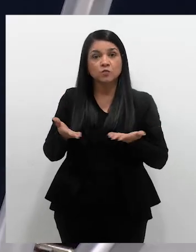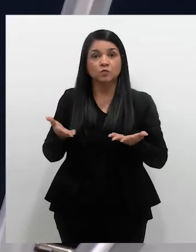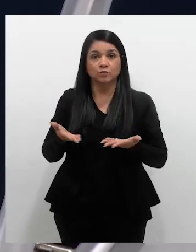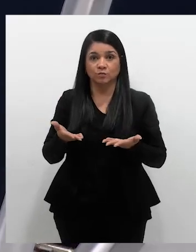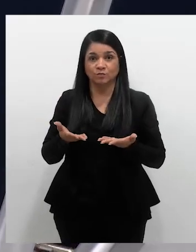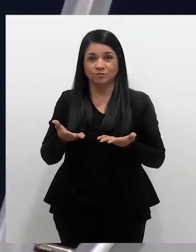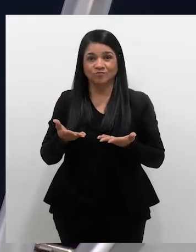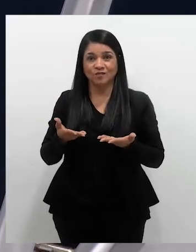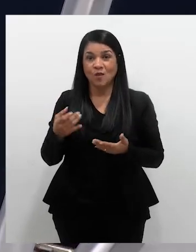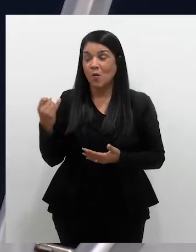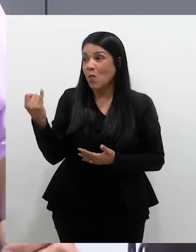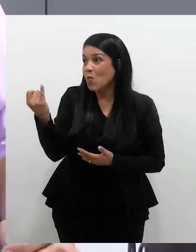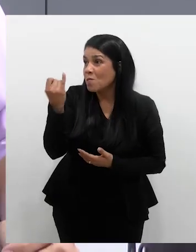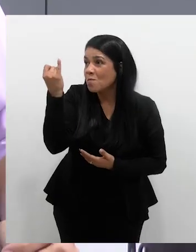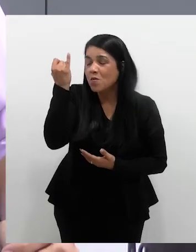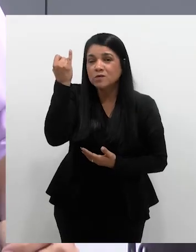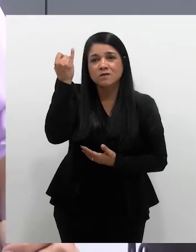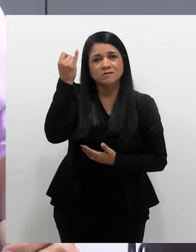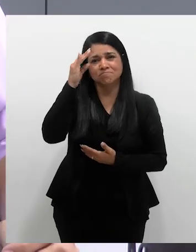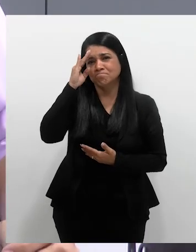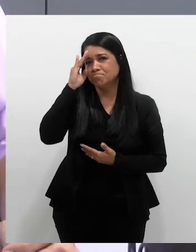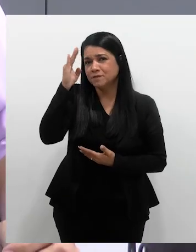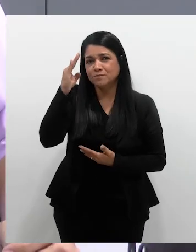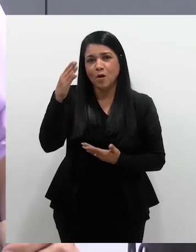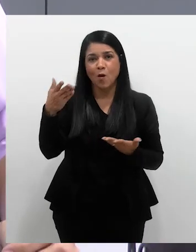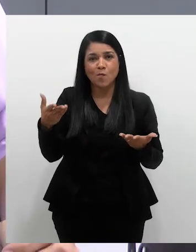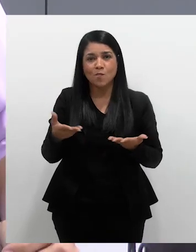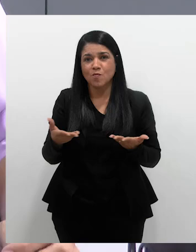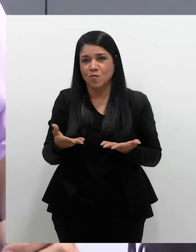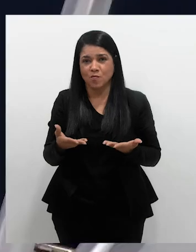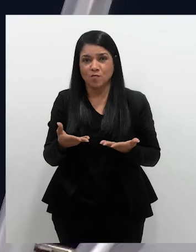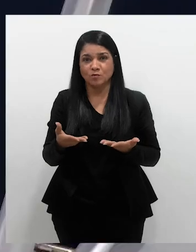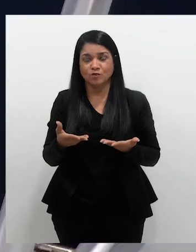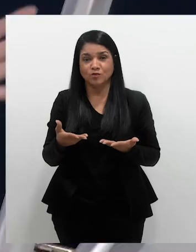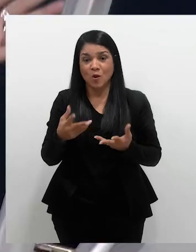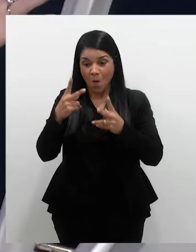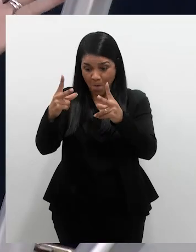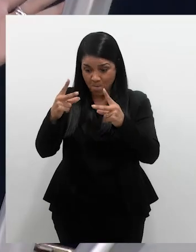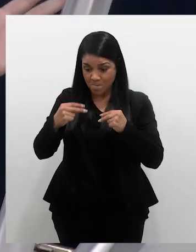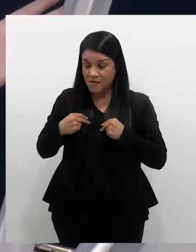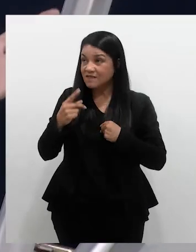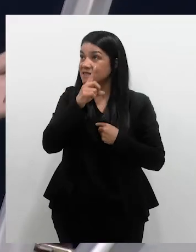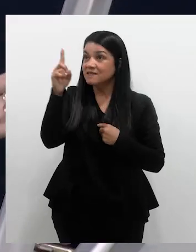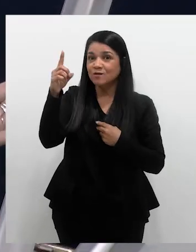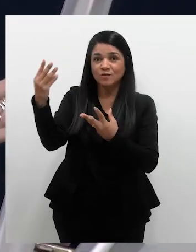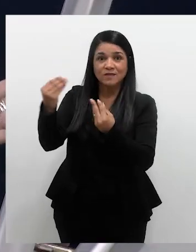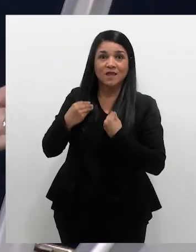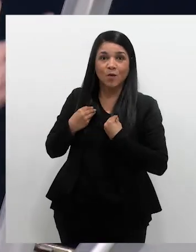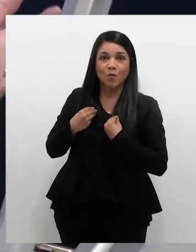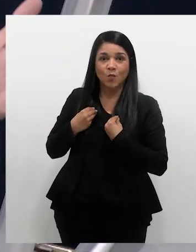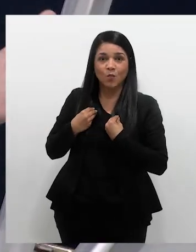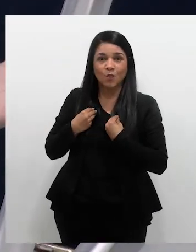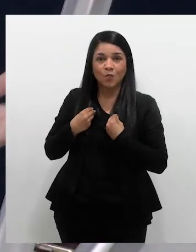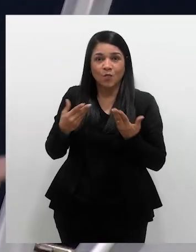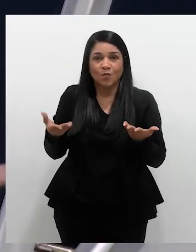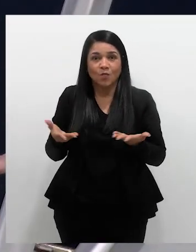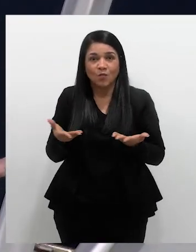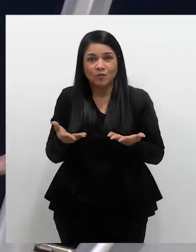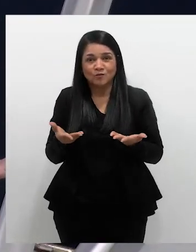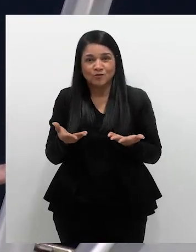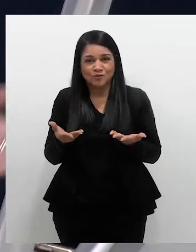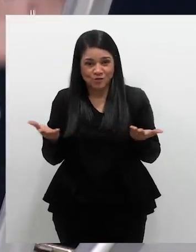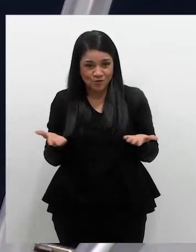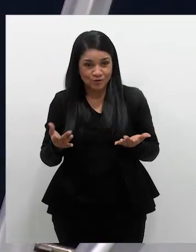esquecendo o presente. Que é o mais importante. É o mais importante. A gente só tem o presente. O presente é um presente de Deus. É um presente a gente